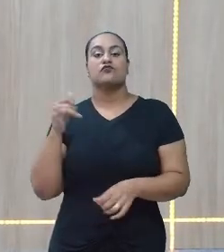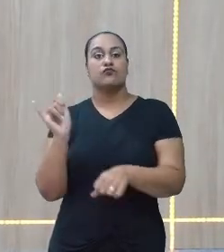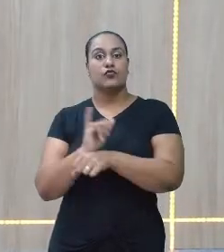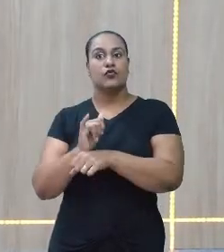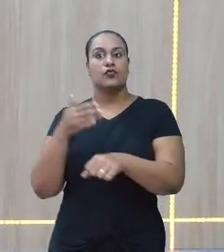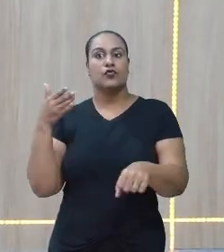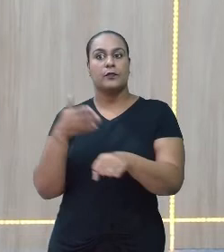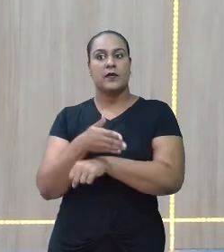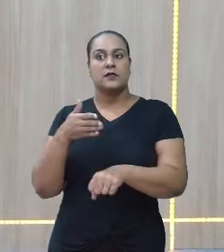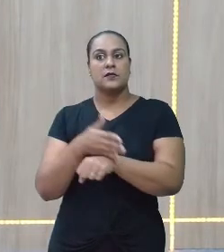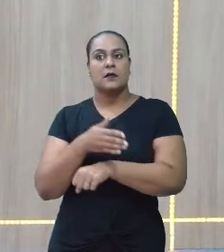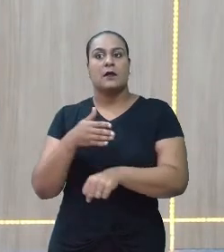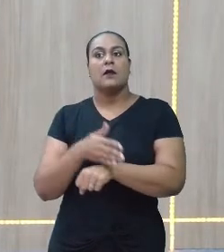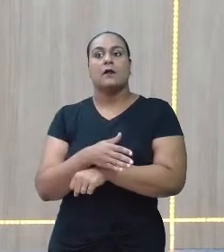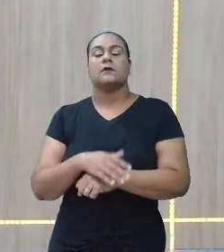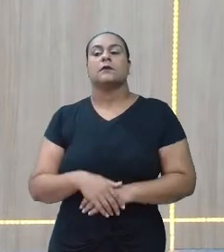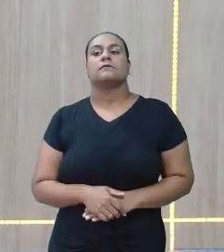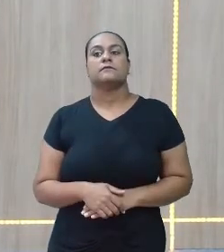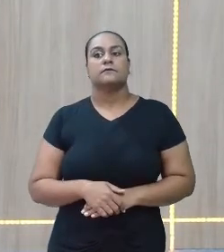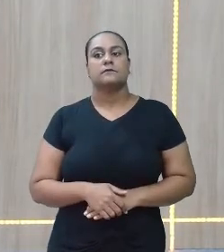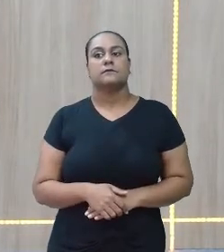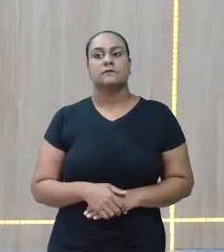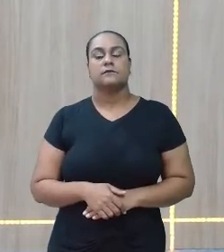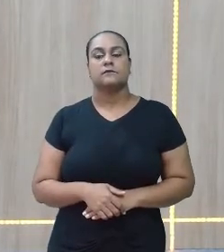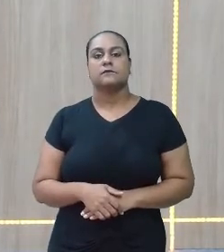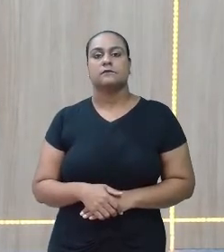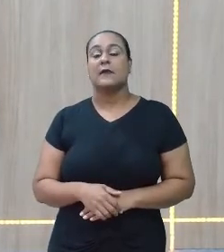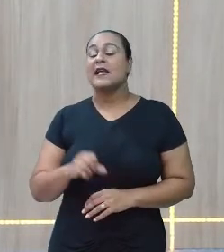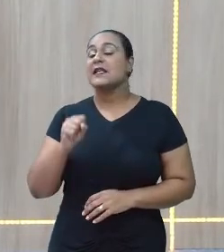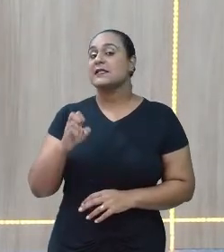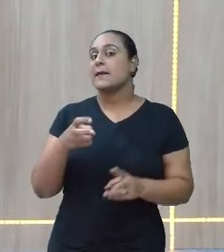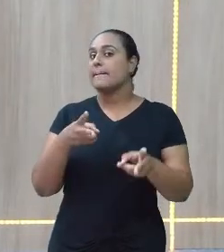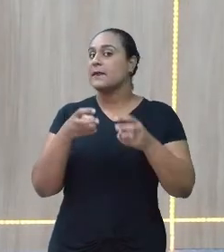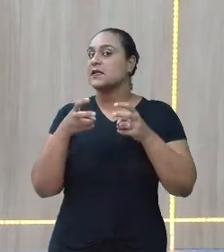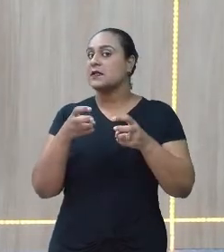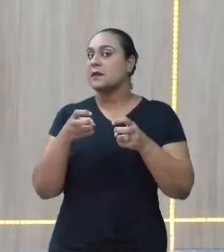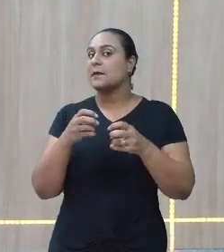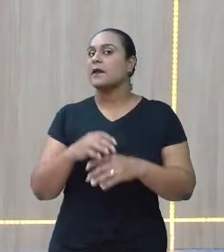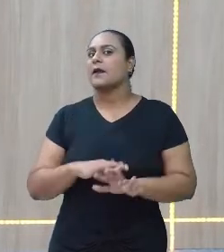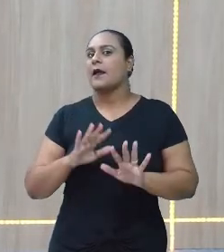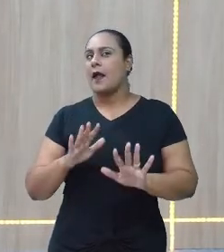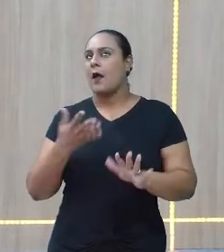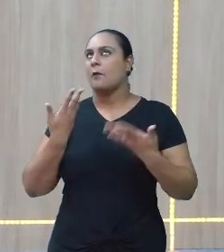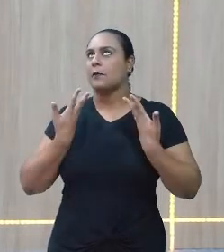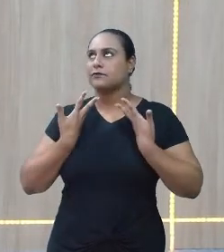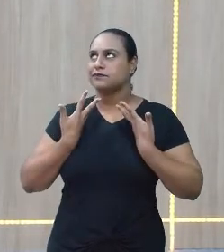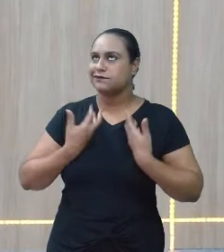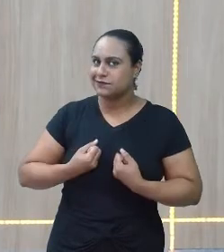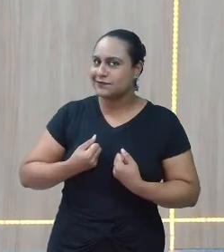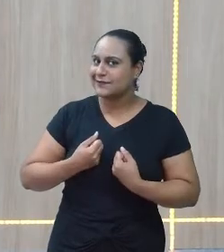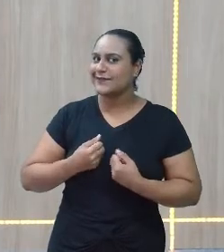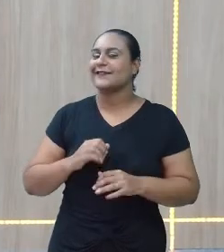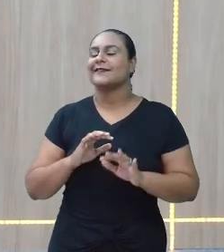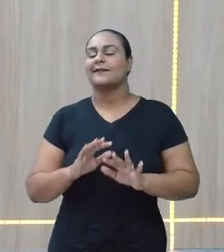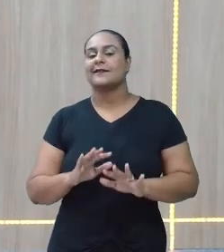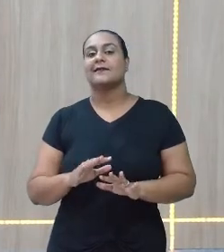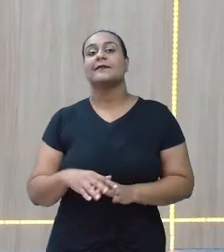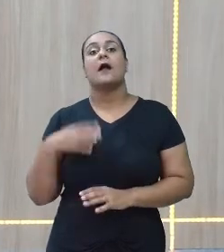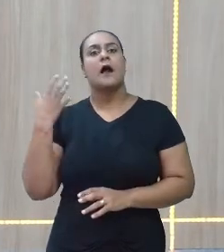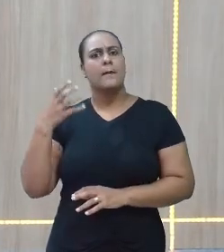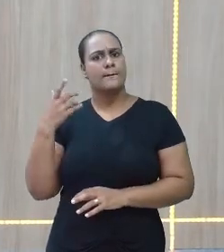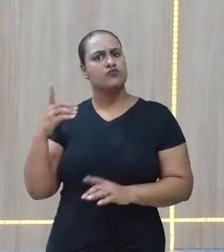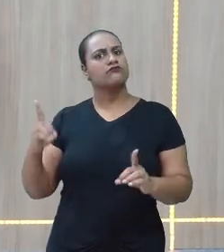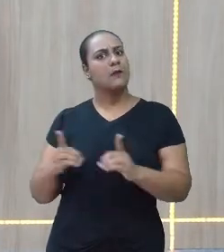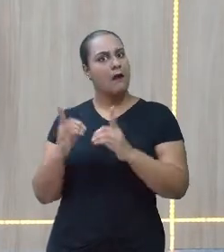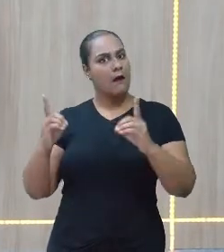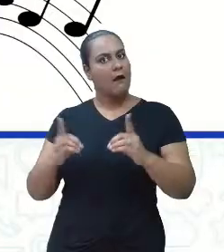né, o funk da urbanização. Se você reparar direitinho, né, estou me recompondo ainda, gente. A música ela é bem didática,